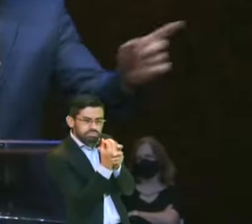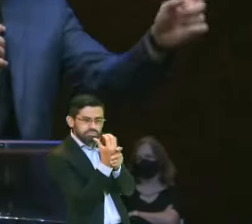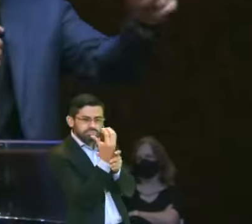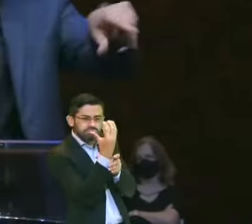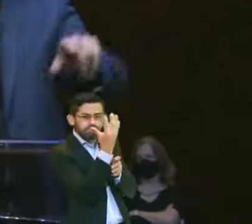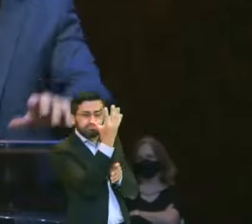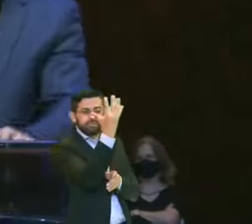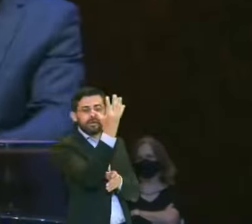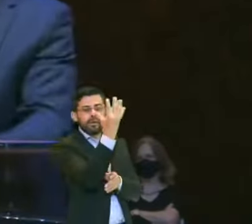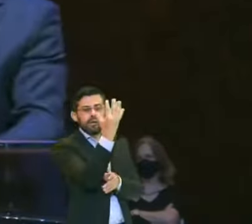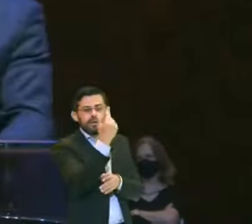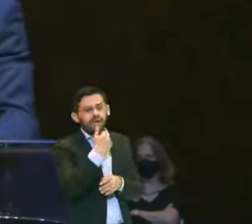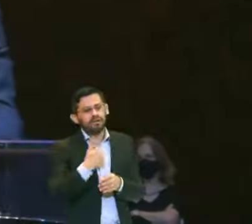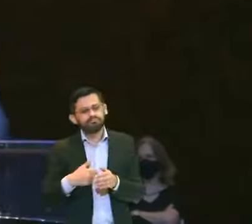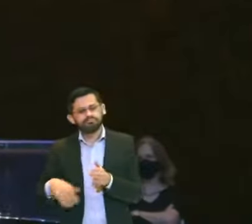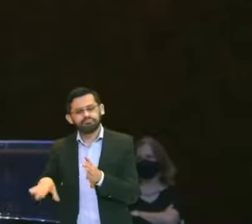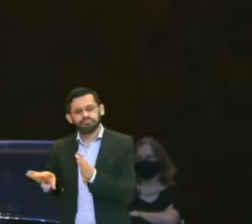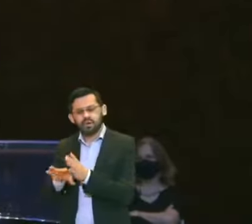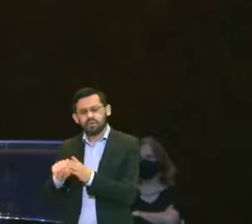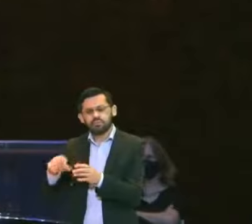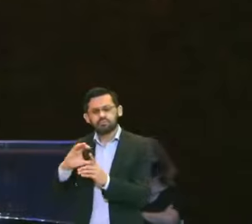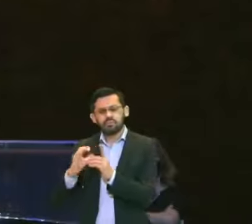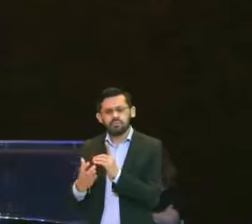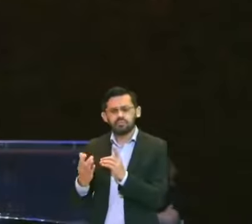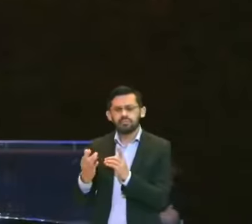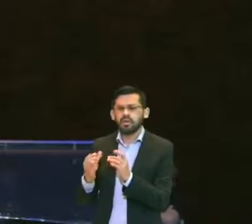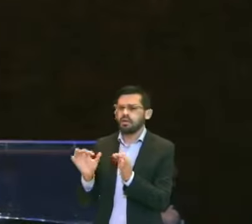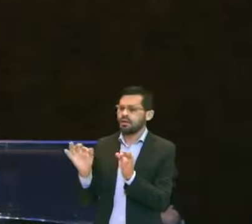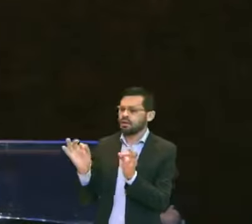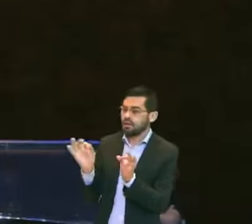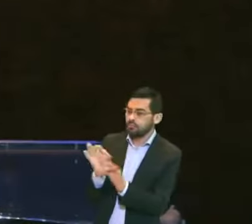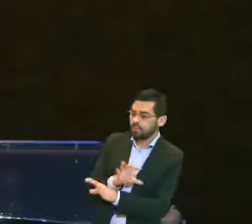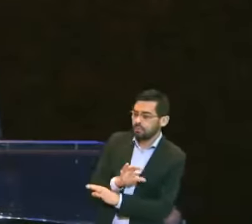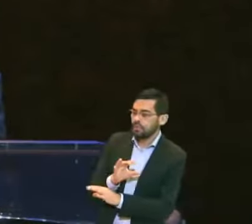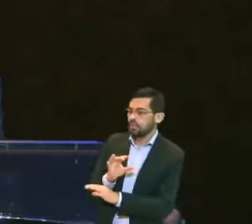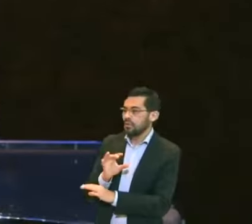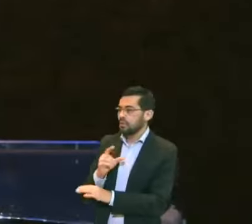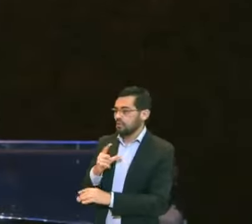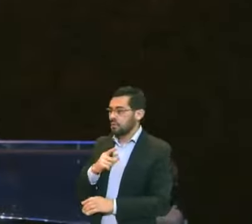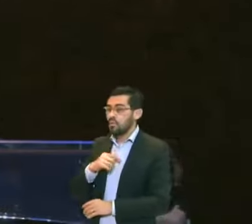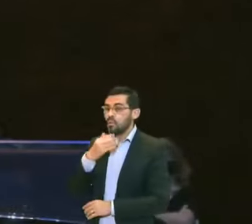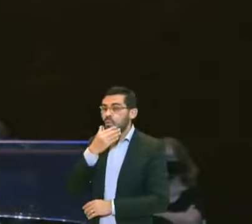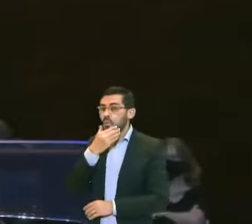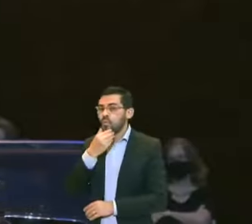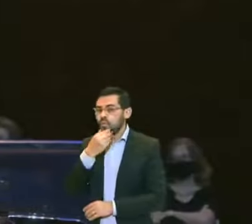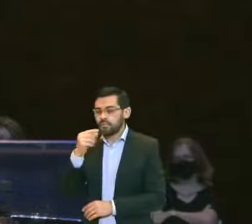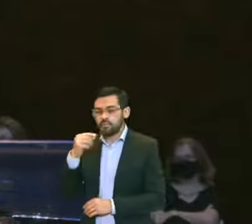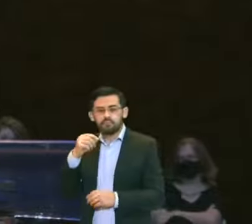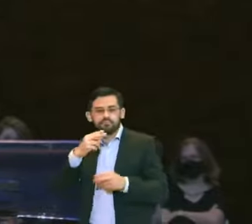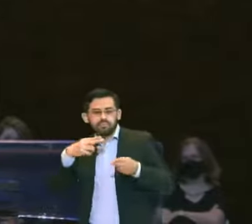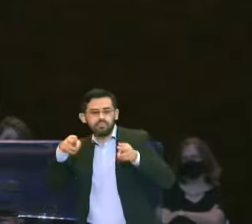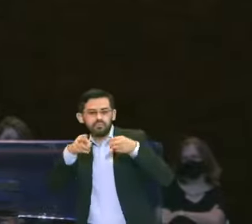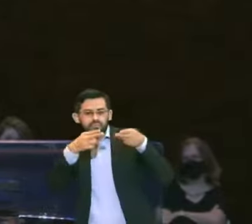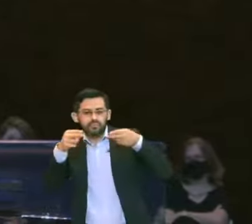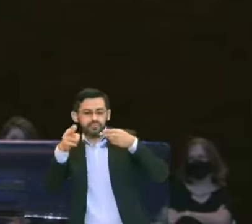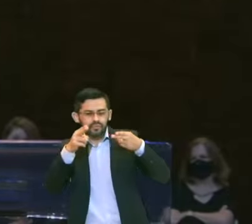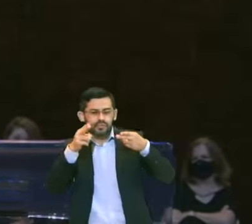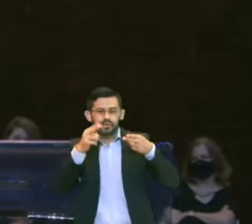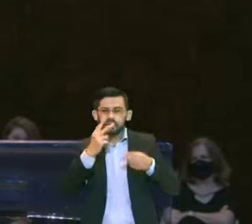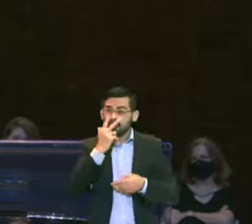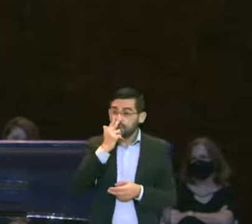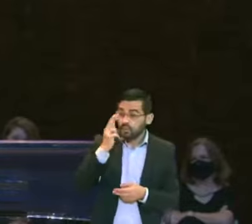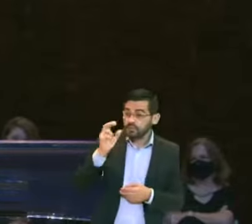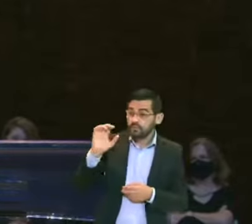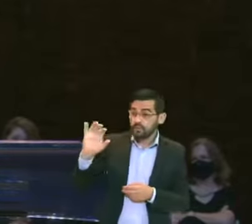Aí eu cheguei no culto, terminou. Estava um rapaz aqui da igreja que ministra louvor. Eu falei: cara, eu acho que vai